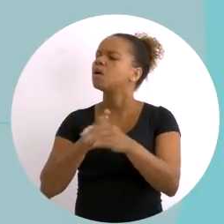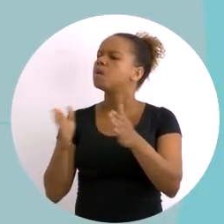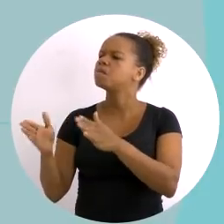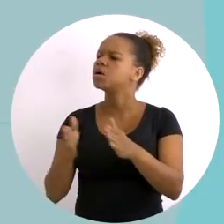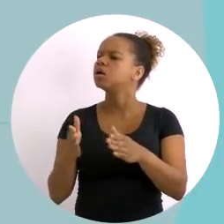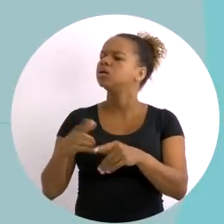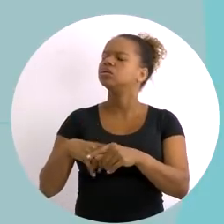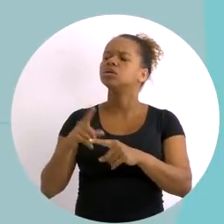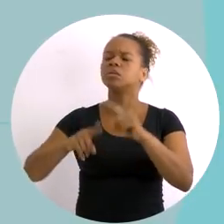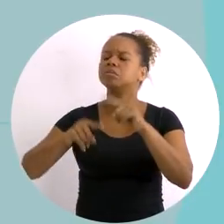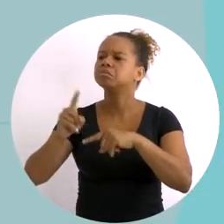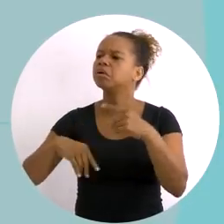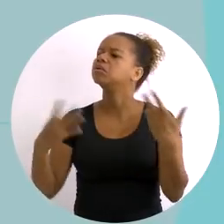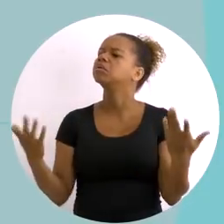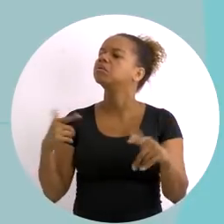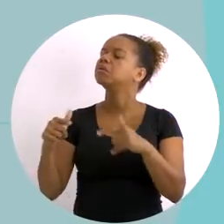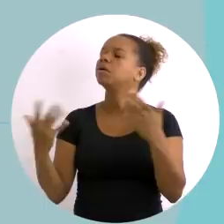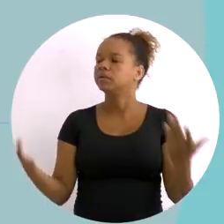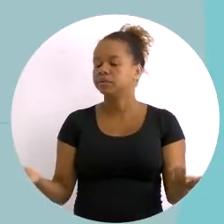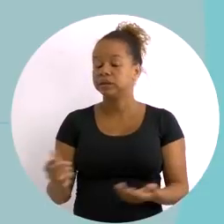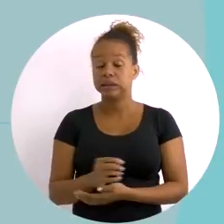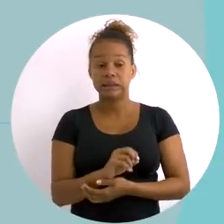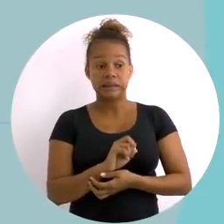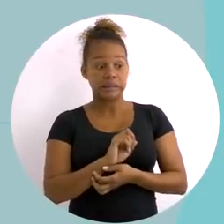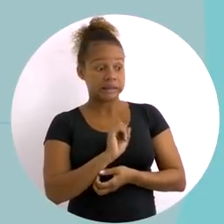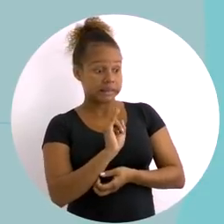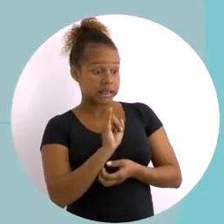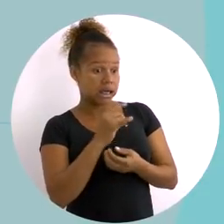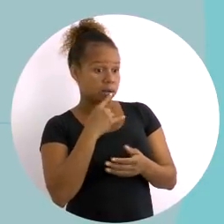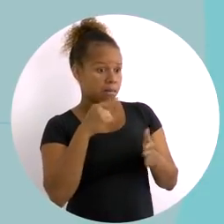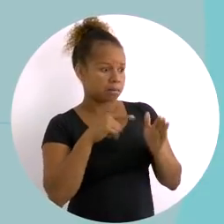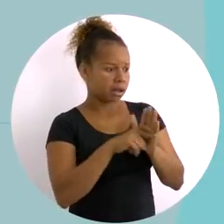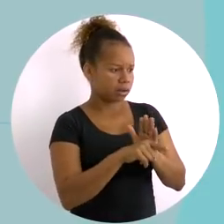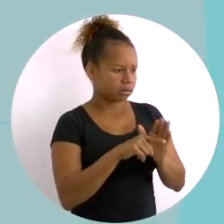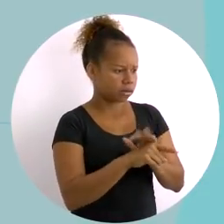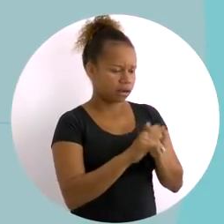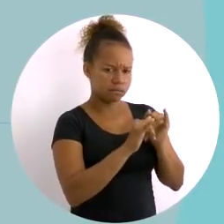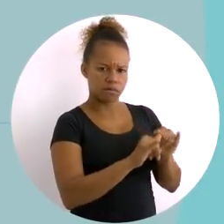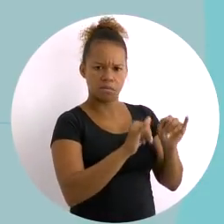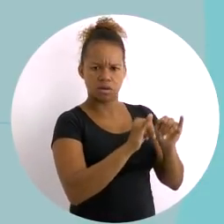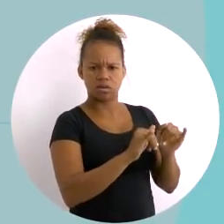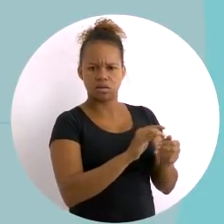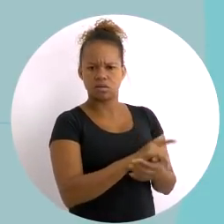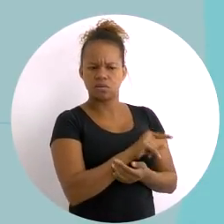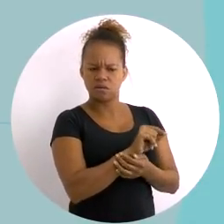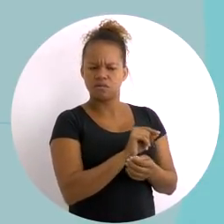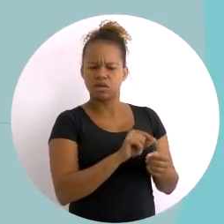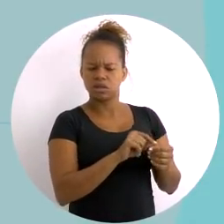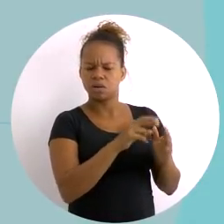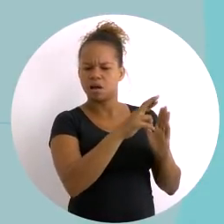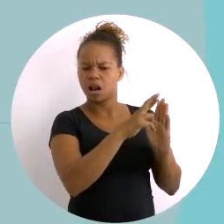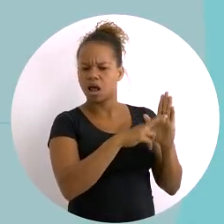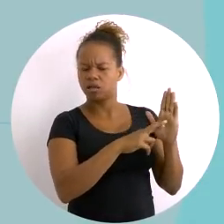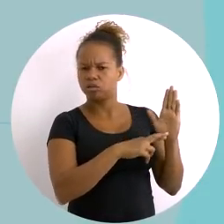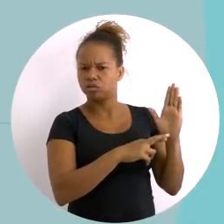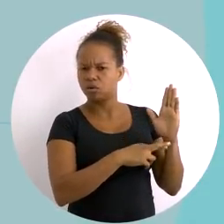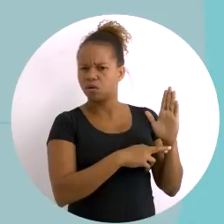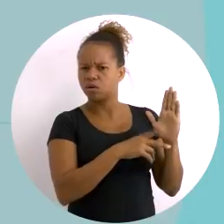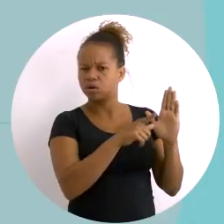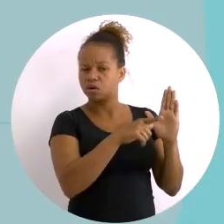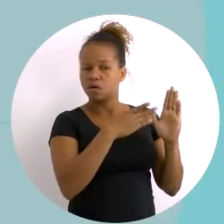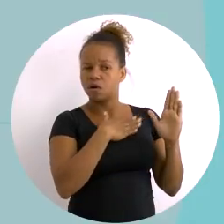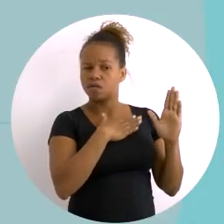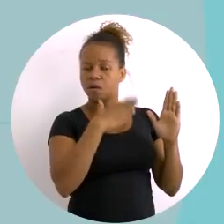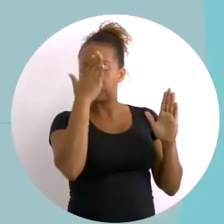Que produto? Que serviço? Se ele não questionar a informação, ele vai fazer um relatório